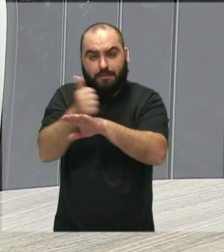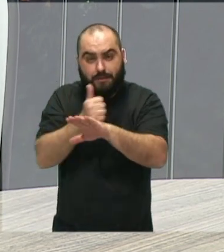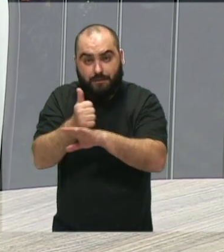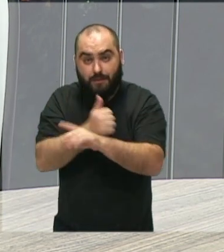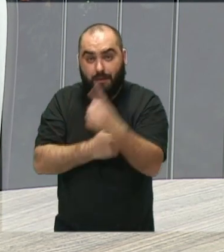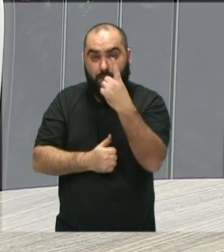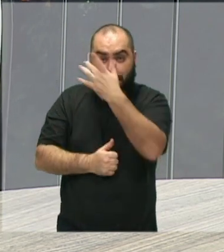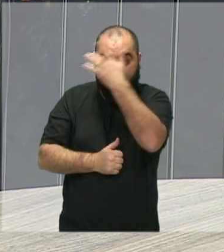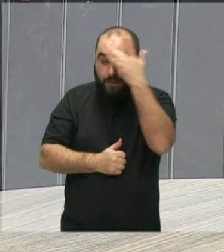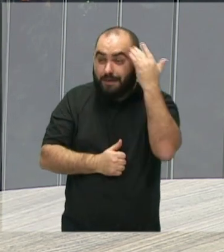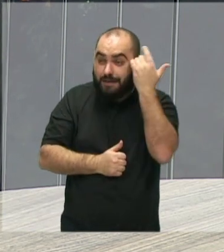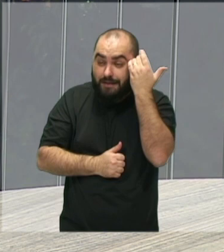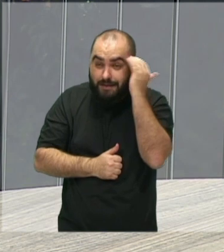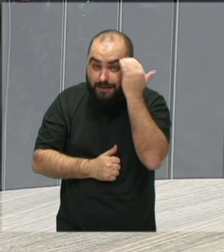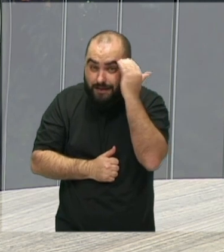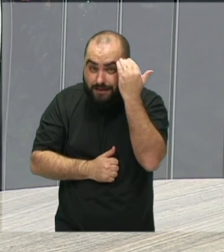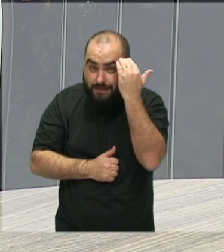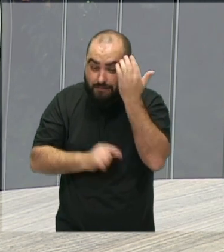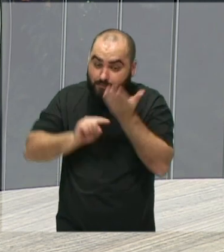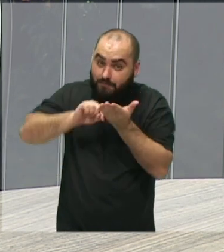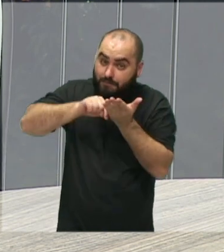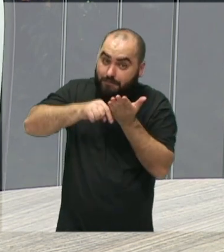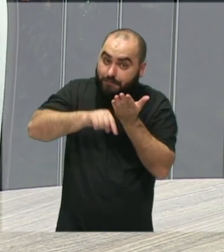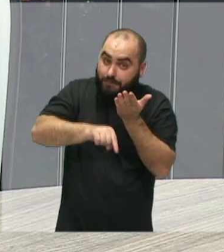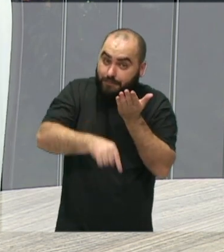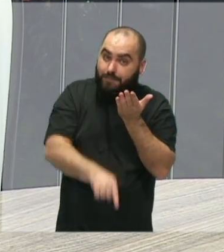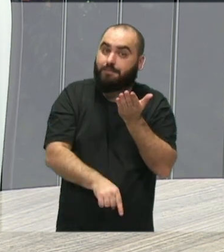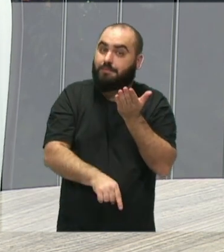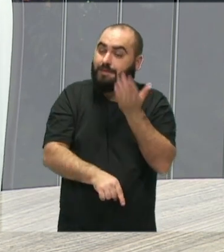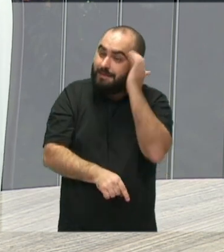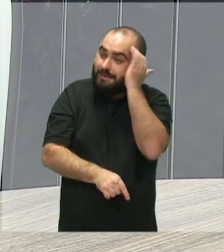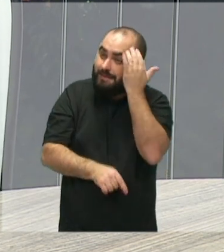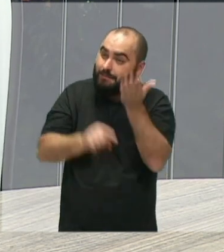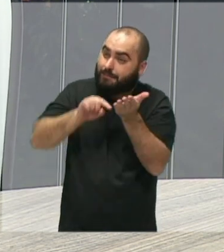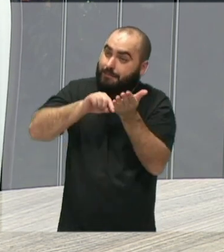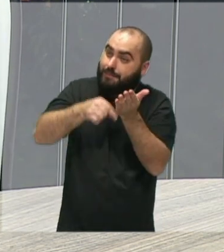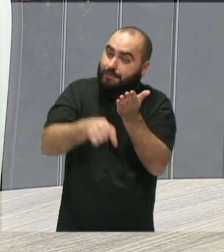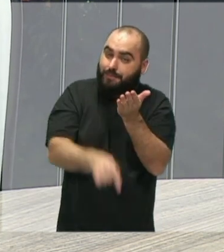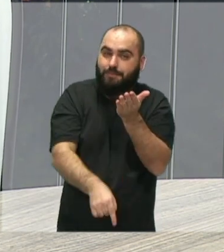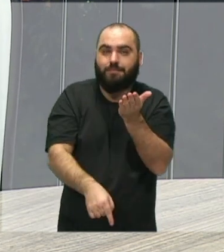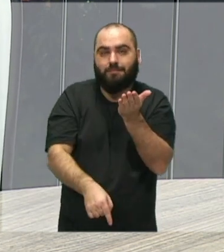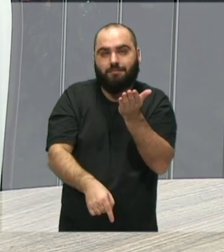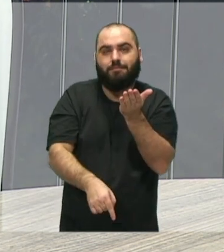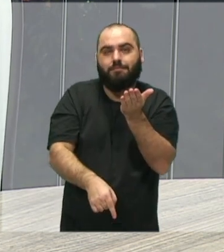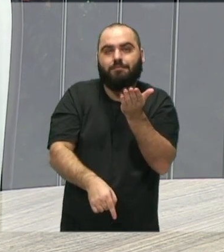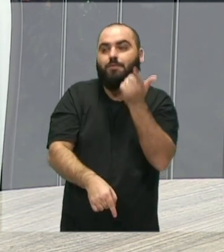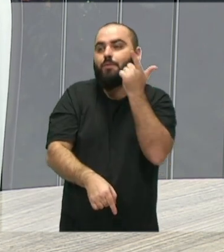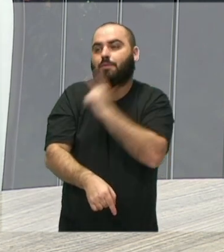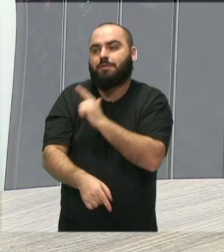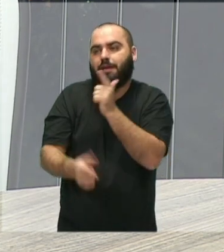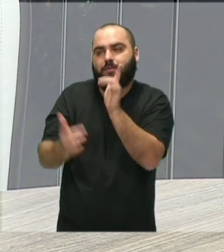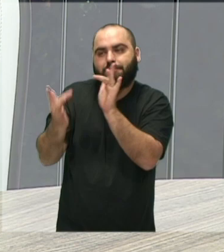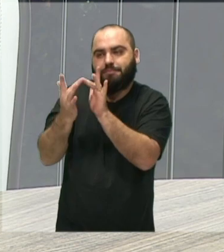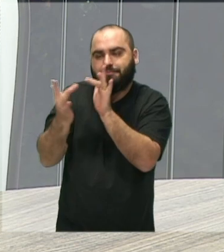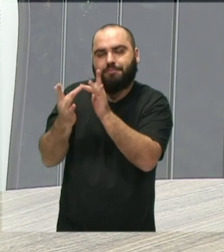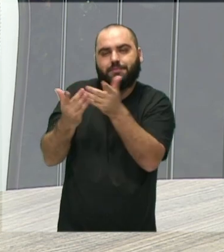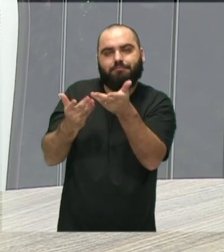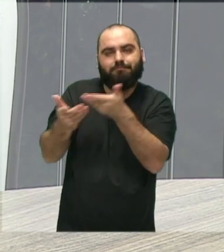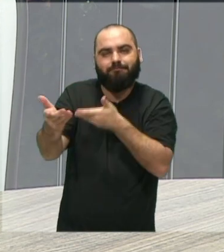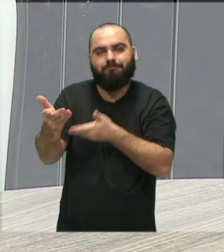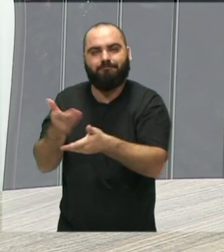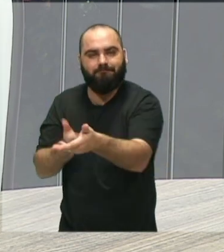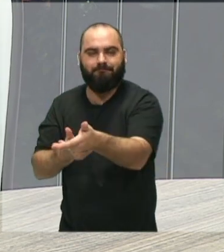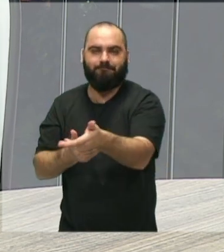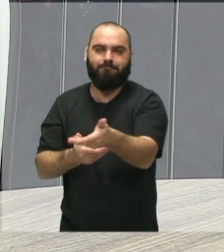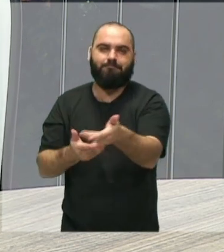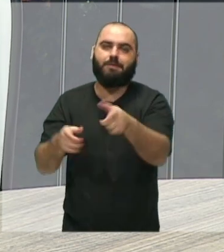alguém que entenda, né, mais a fundo sobre isso, que trabalhe com isso para tratar com esses objetos e também